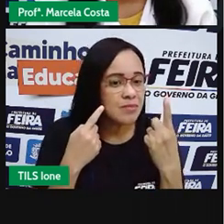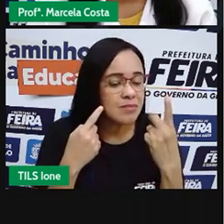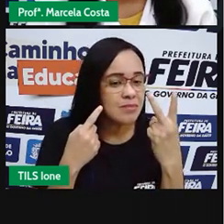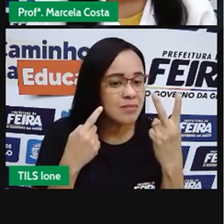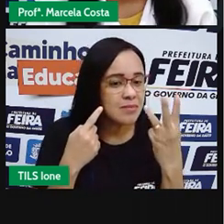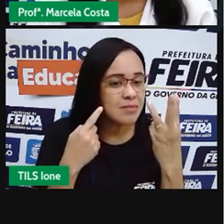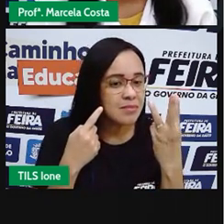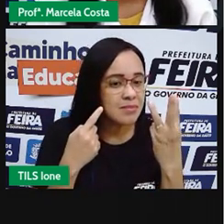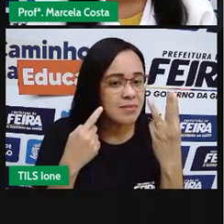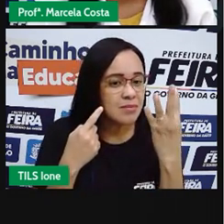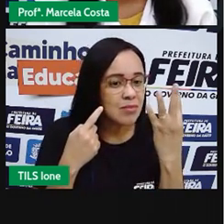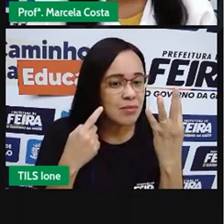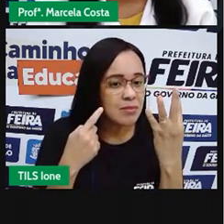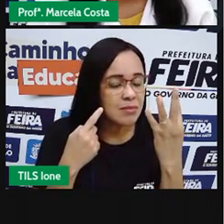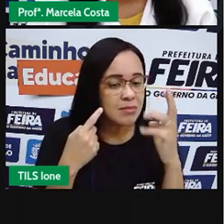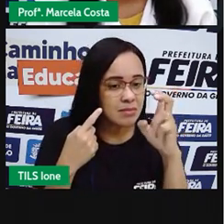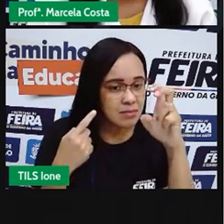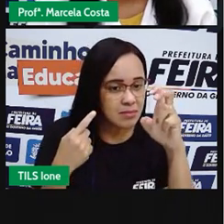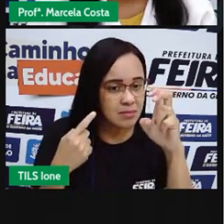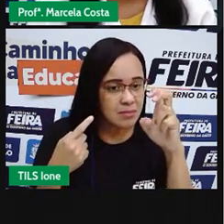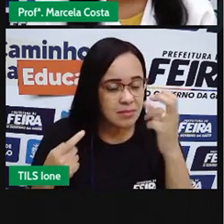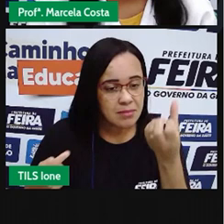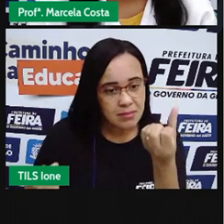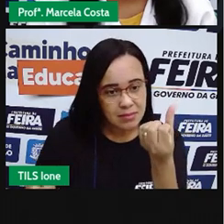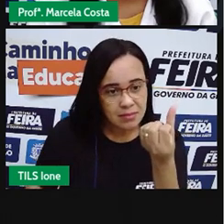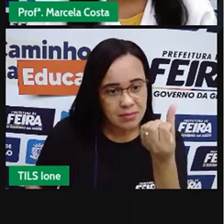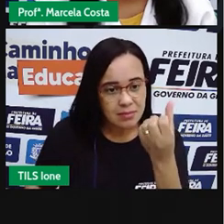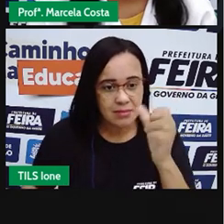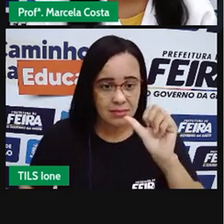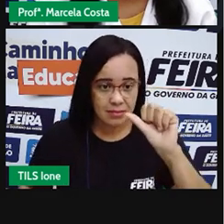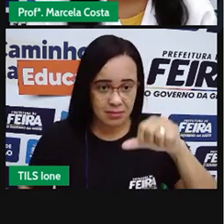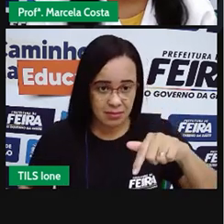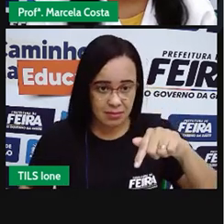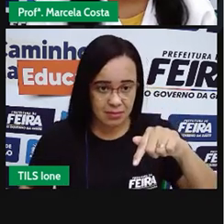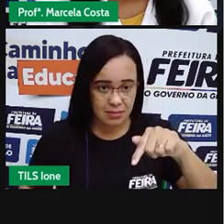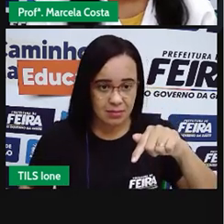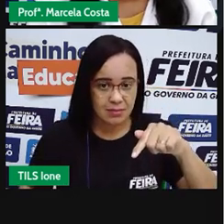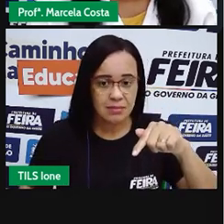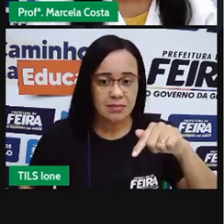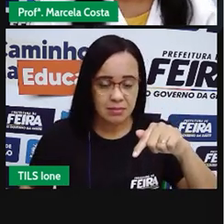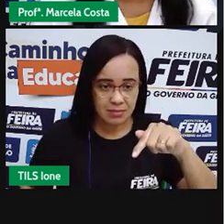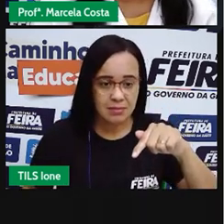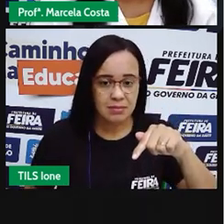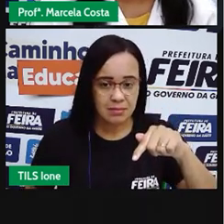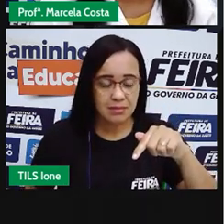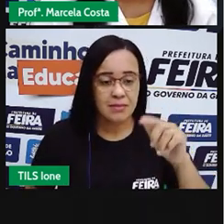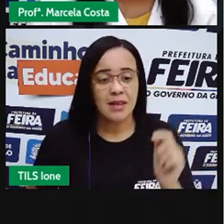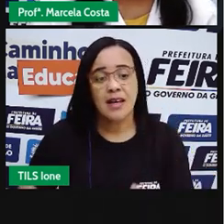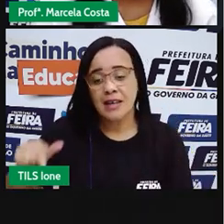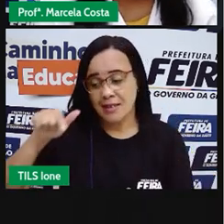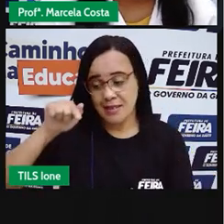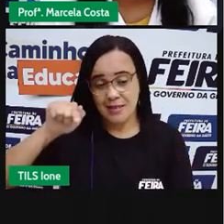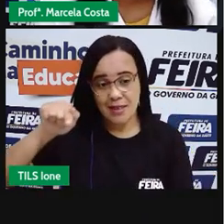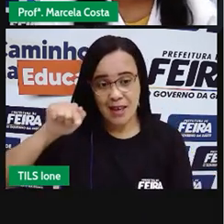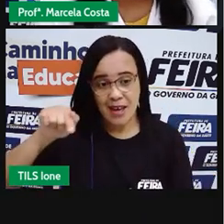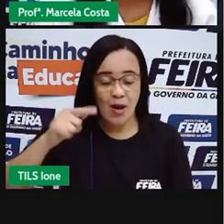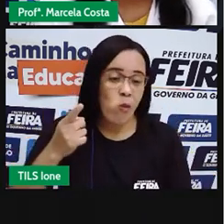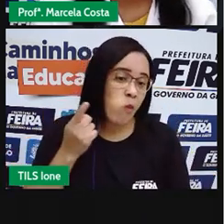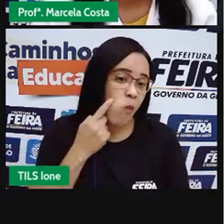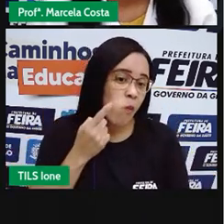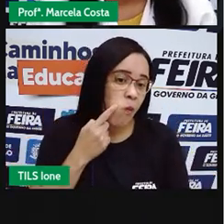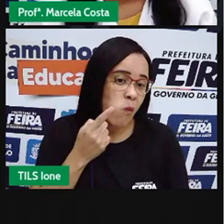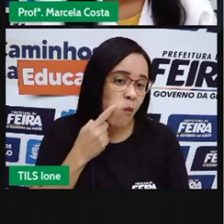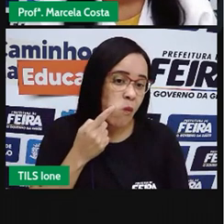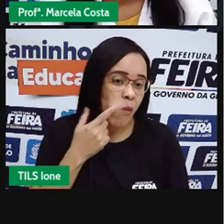2, 3, 4, 5, 6, 7. Então foram 7